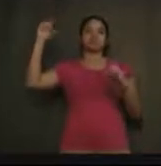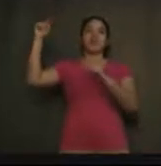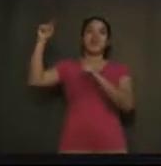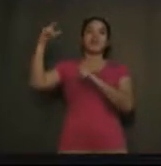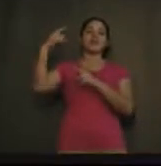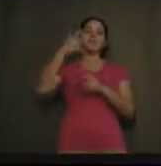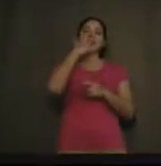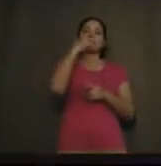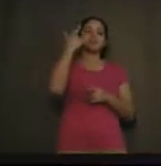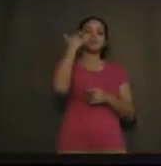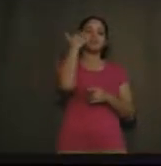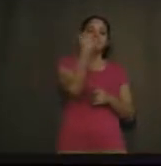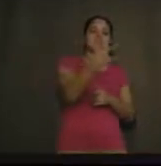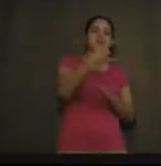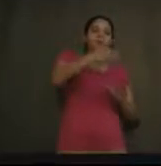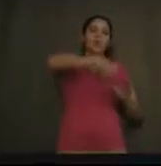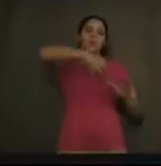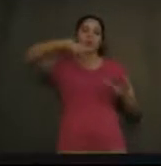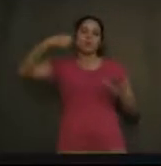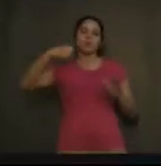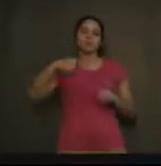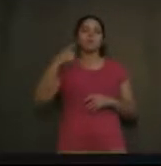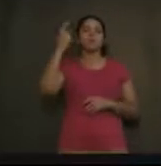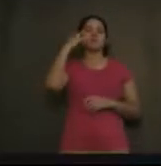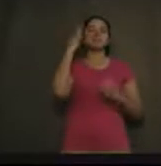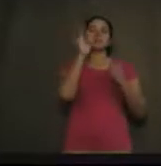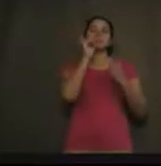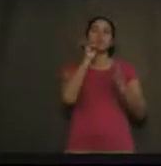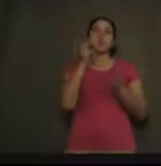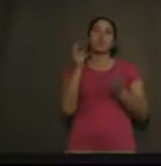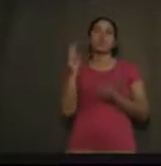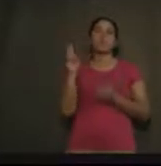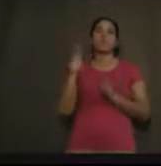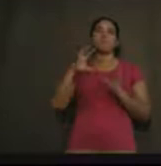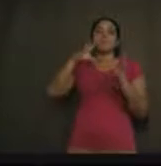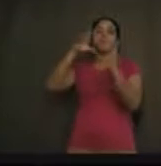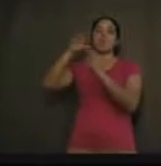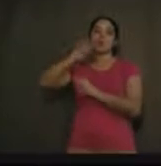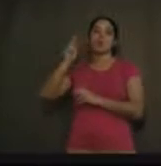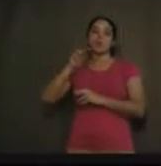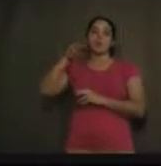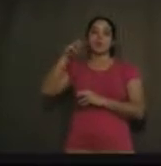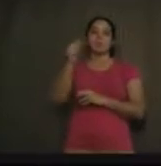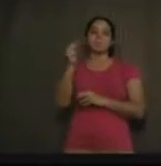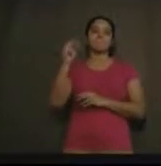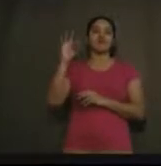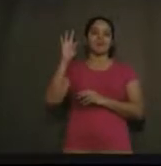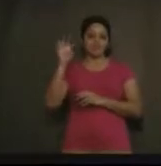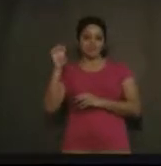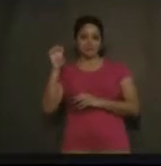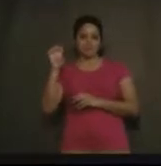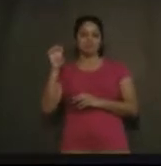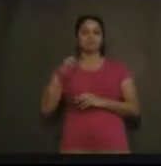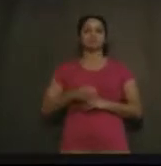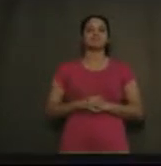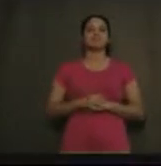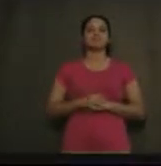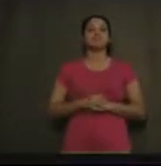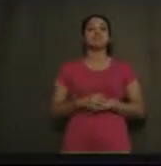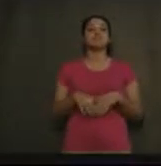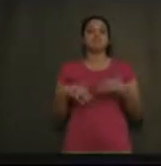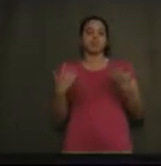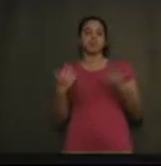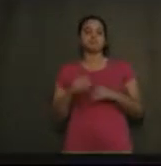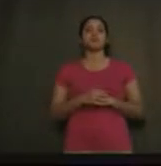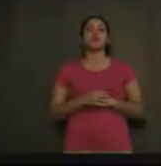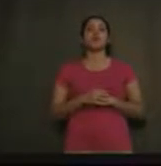Marte, embora Marte não seja tão mais pequeno. Então a questão é, o problema restrito dos três corpos é como é